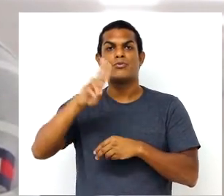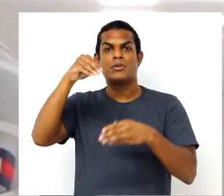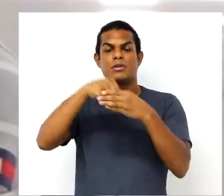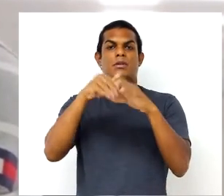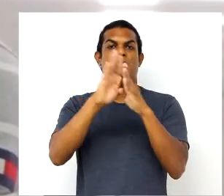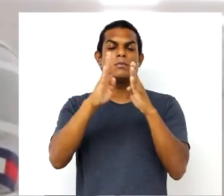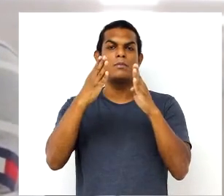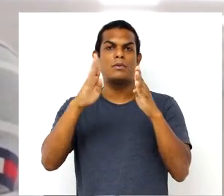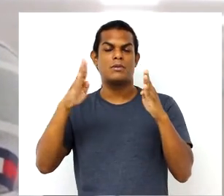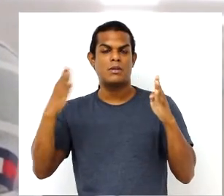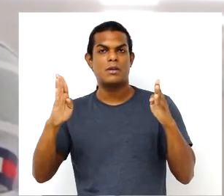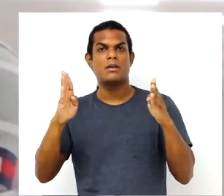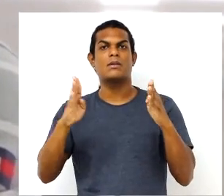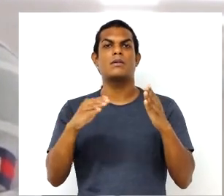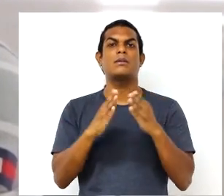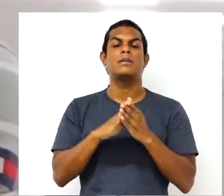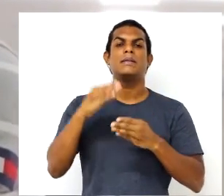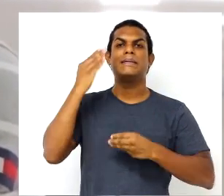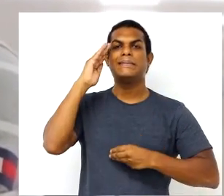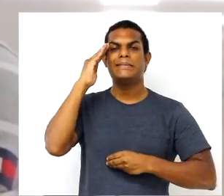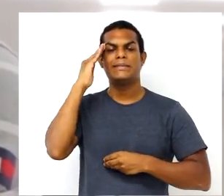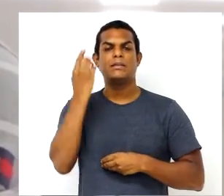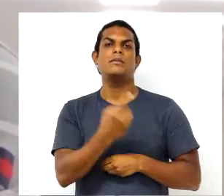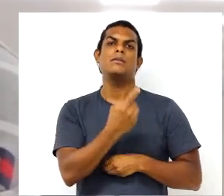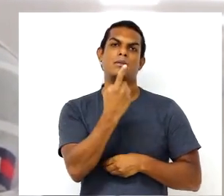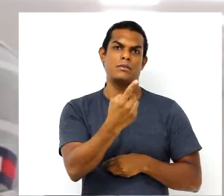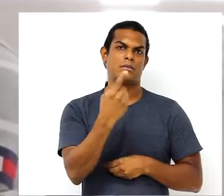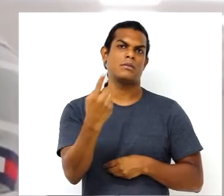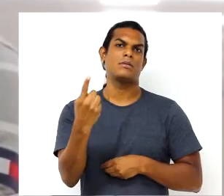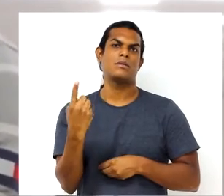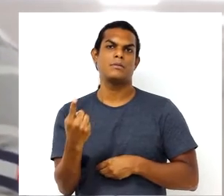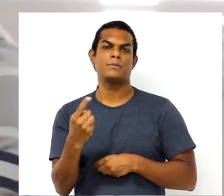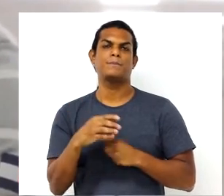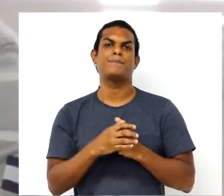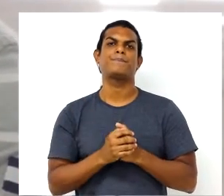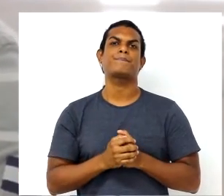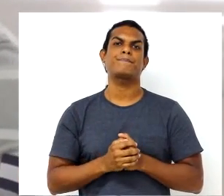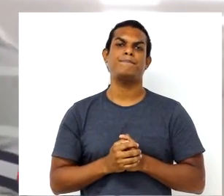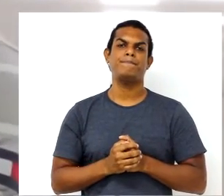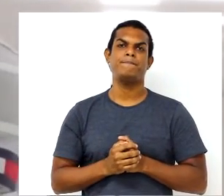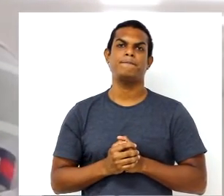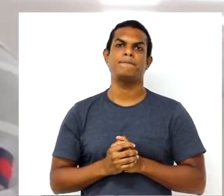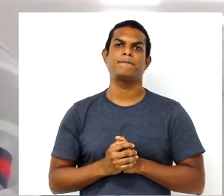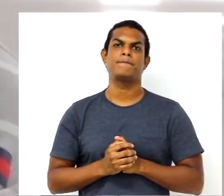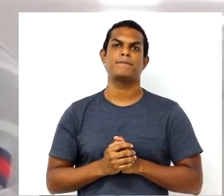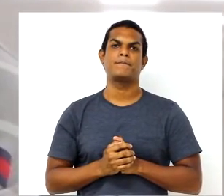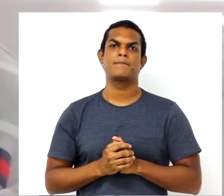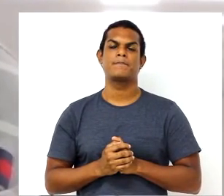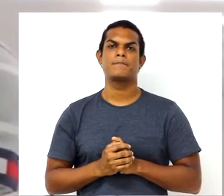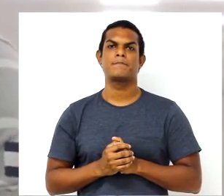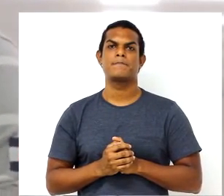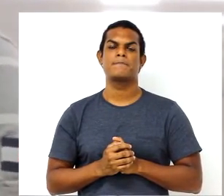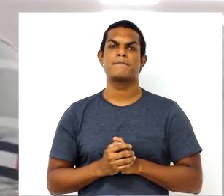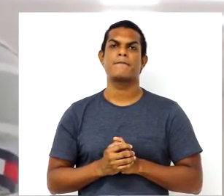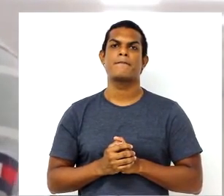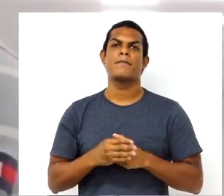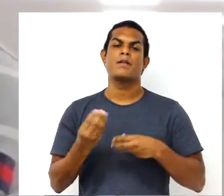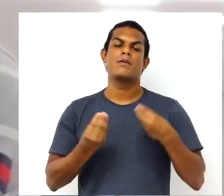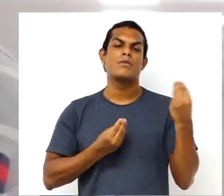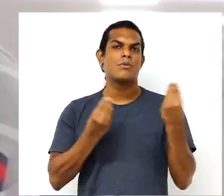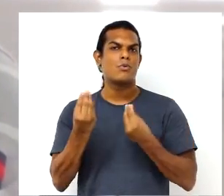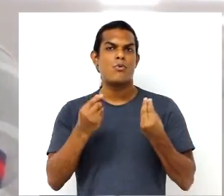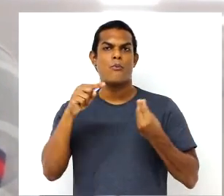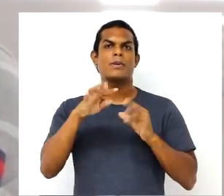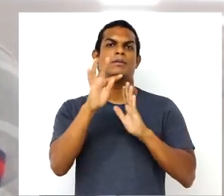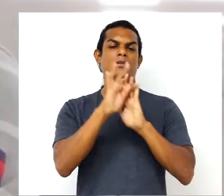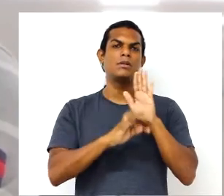estrutura, entender o seu conteúdo, o seu tema e a sua estrutura composicional, ou seja, como é que ele se